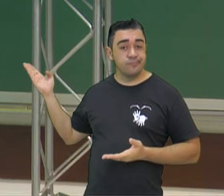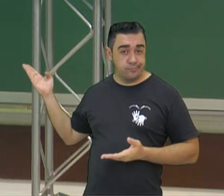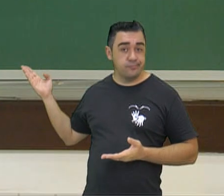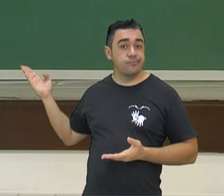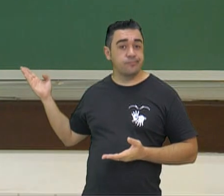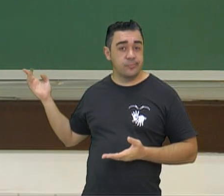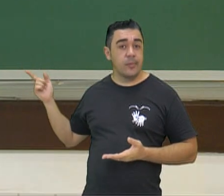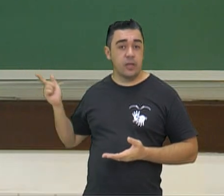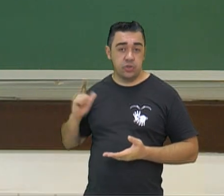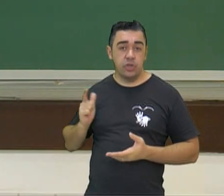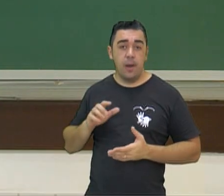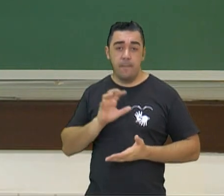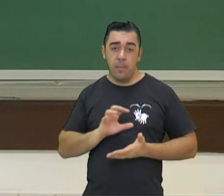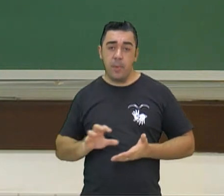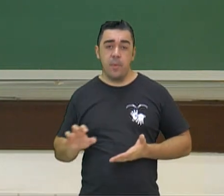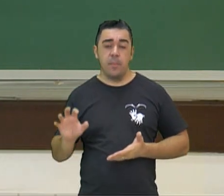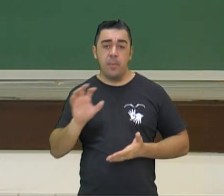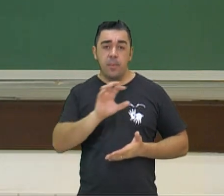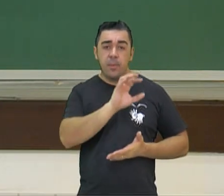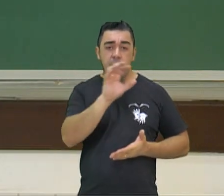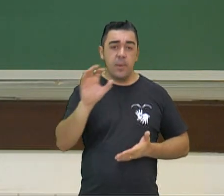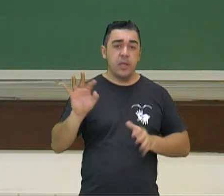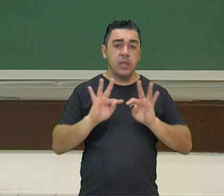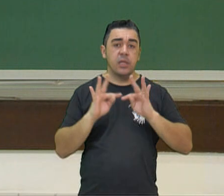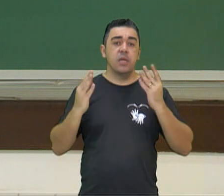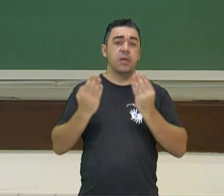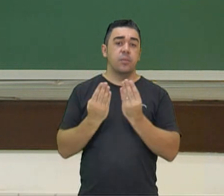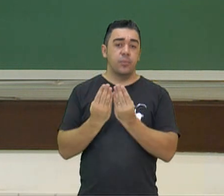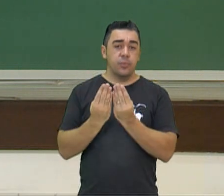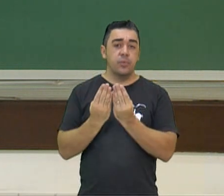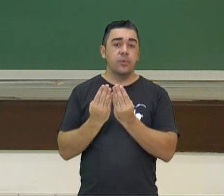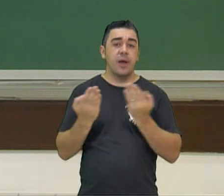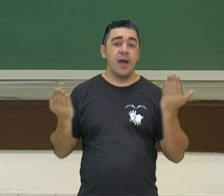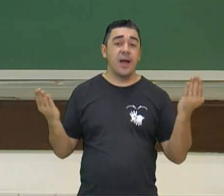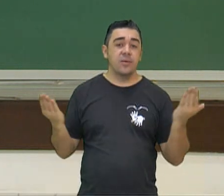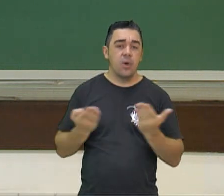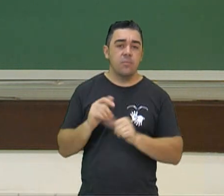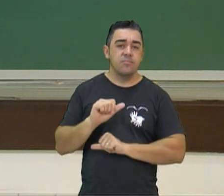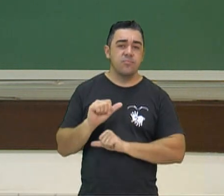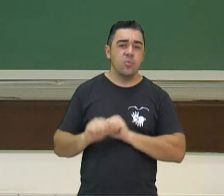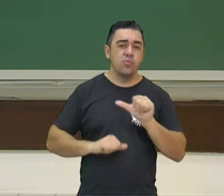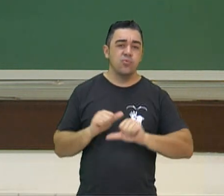de tribos em uma região de exploração.